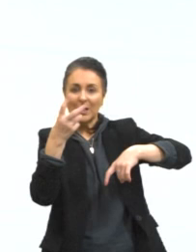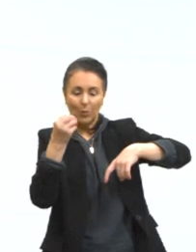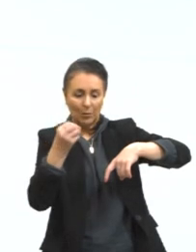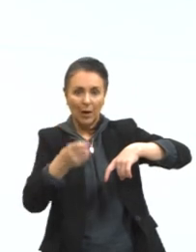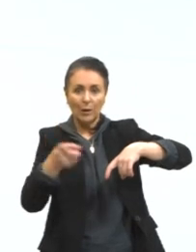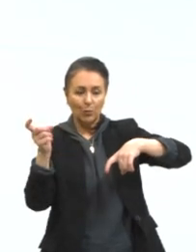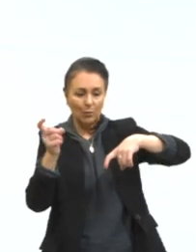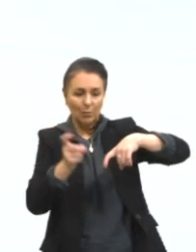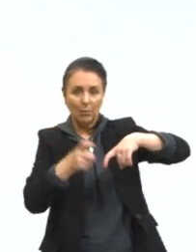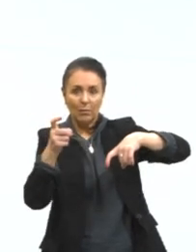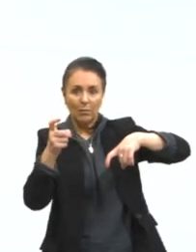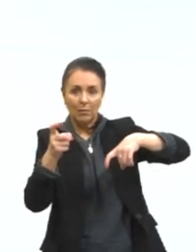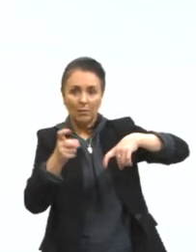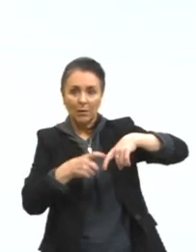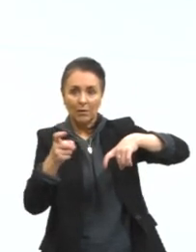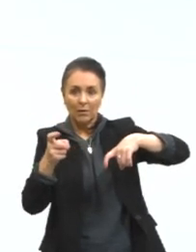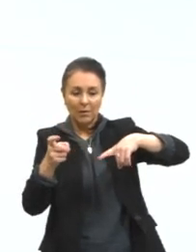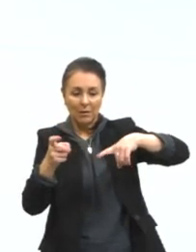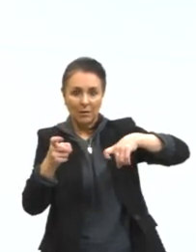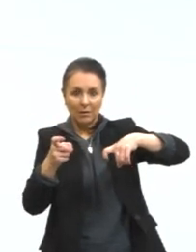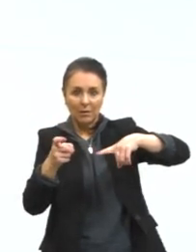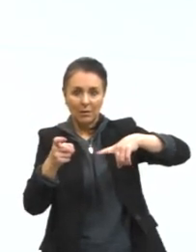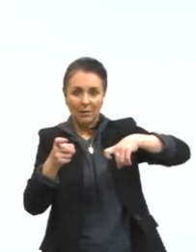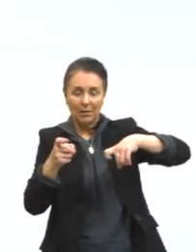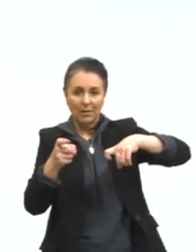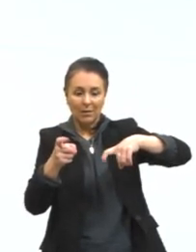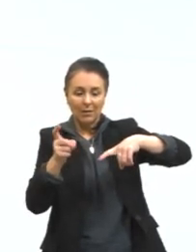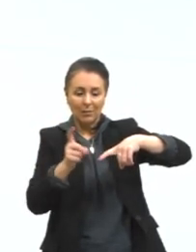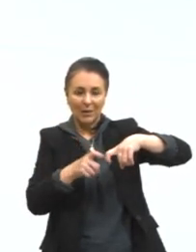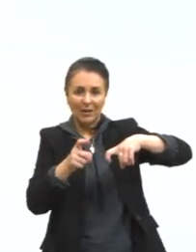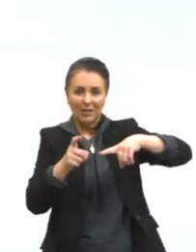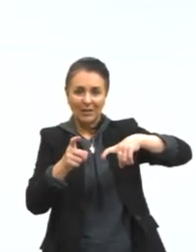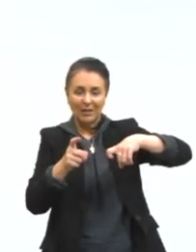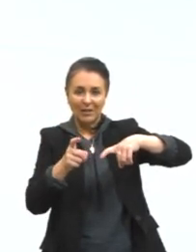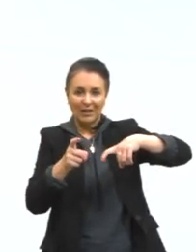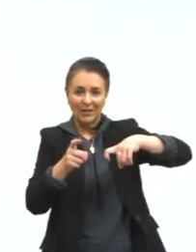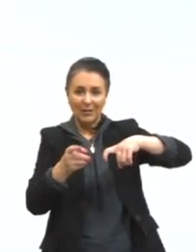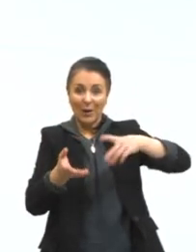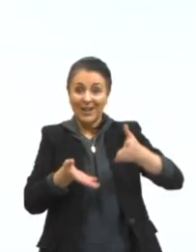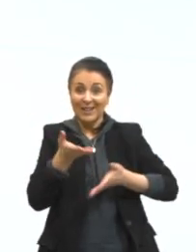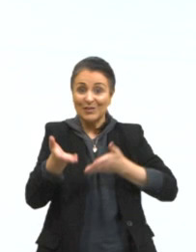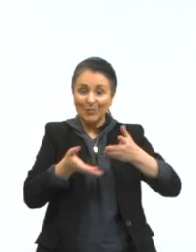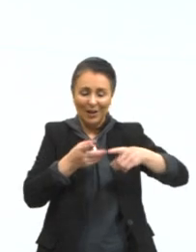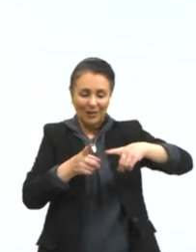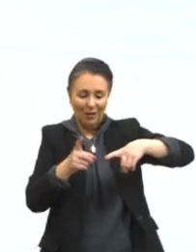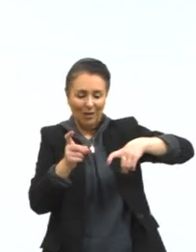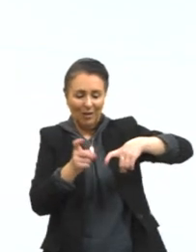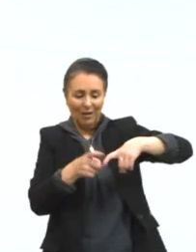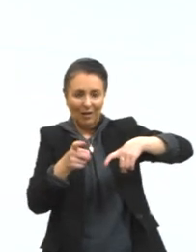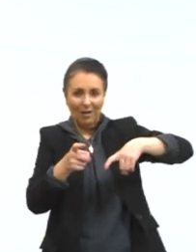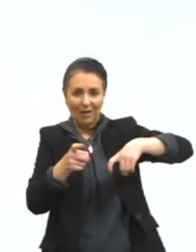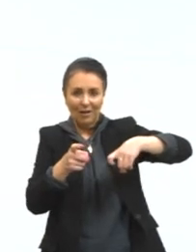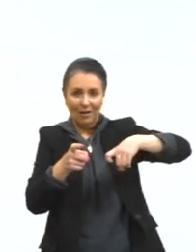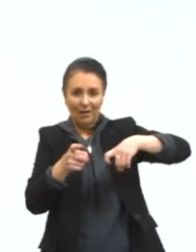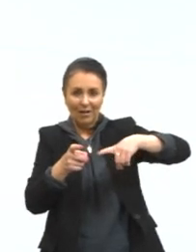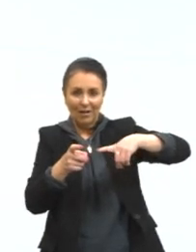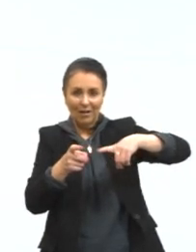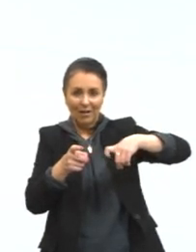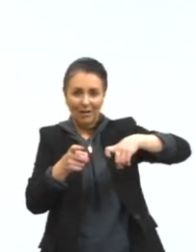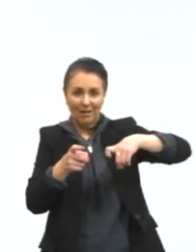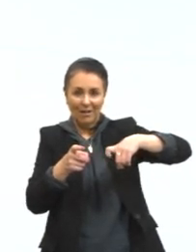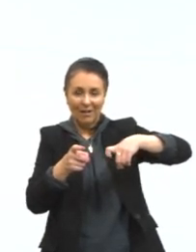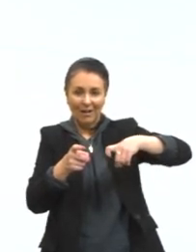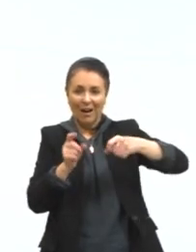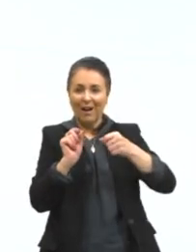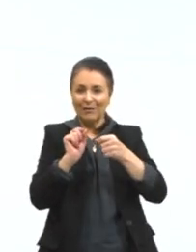pequeno martelo Então esse é o joelho ali né Ele é estimulado com ele é estimulado